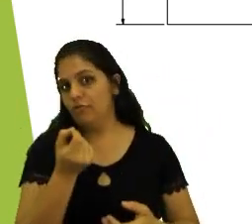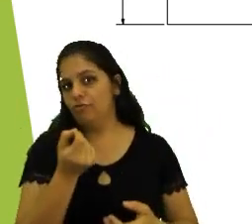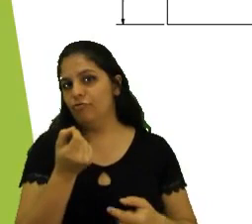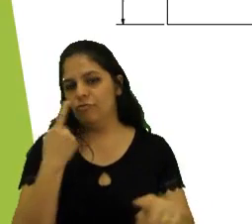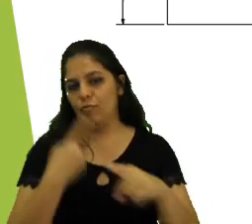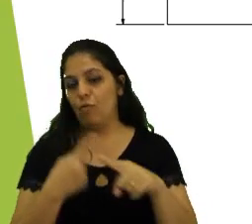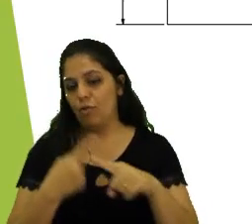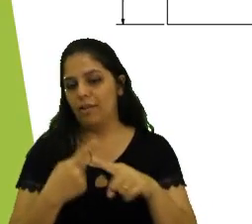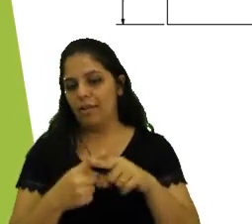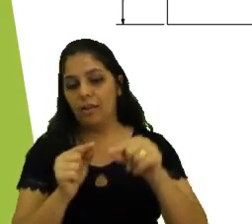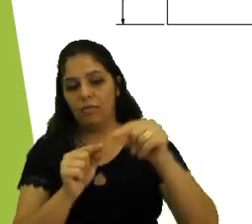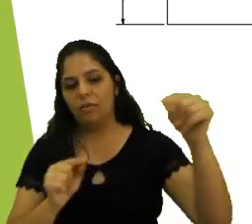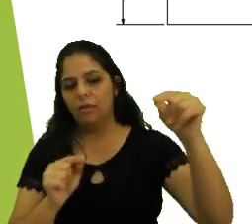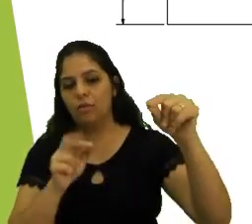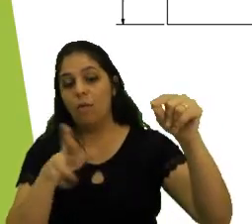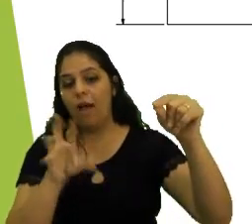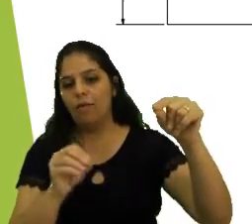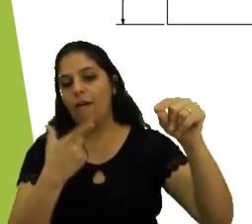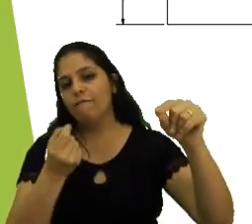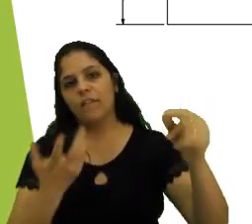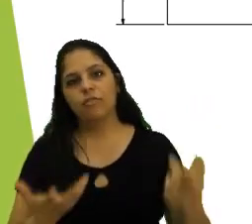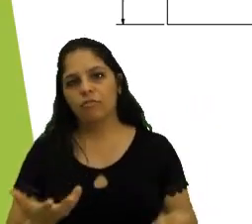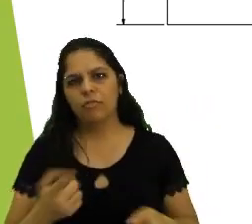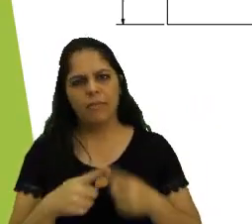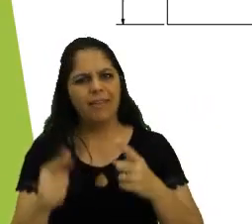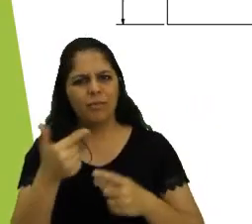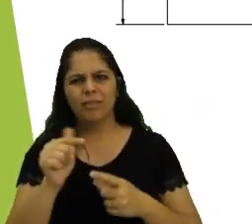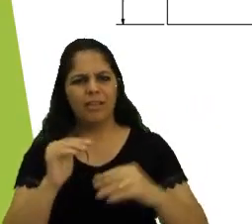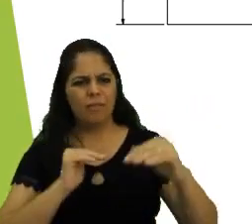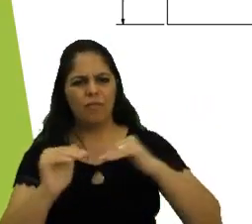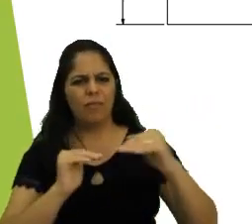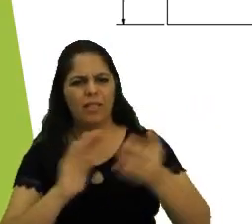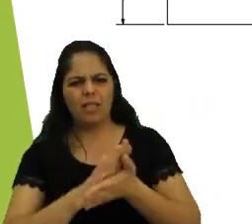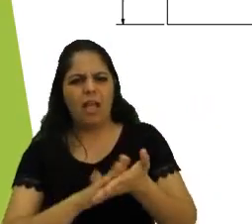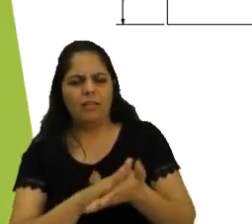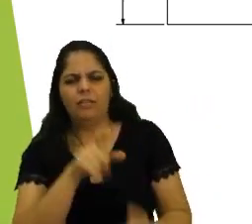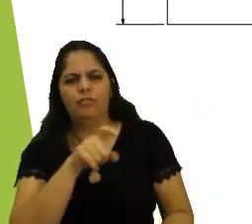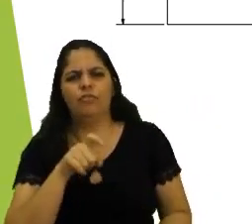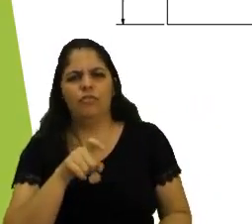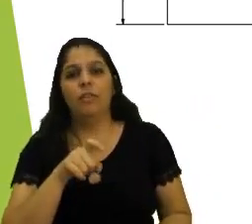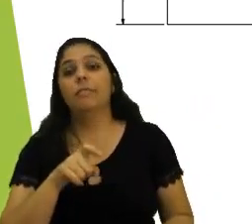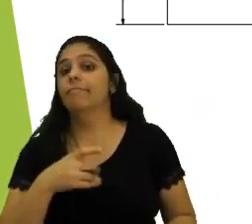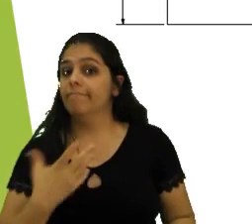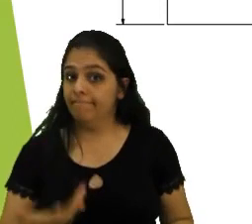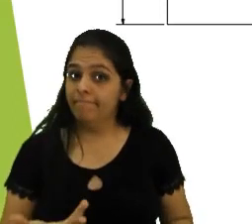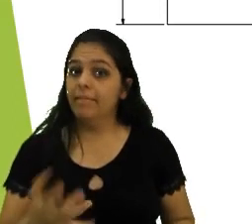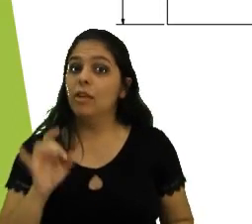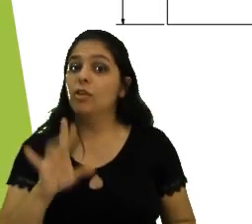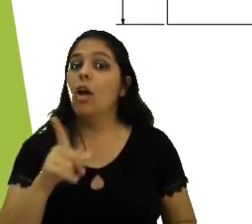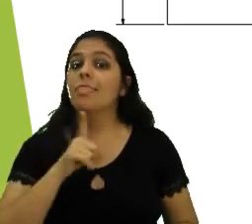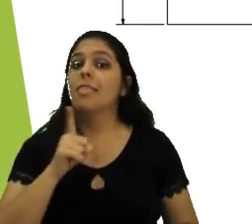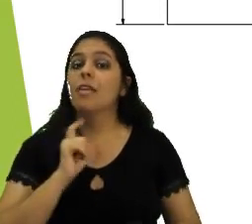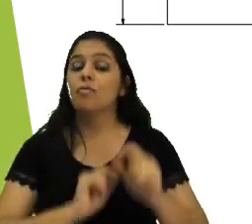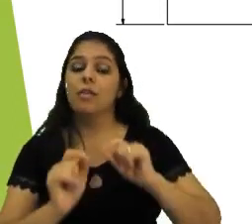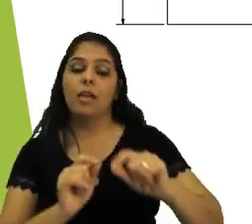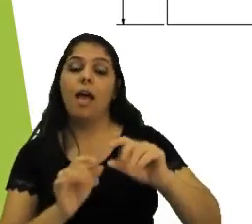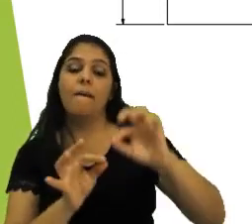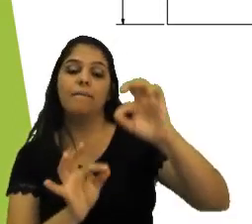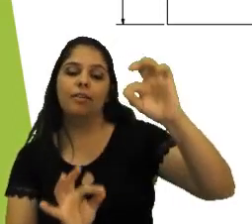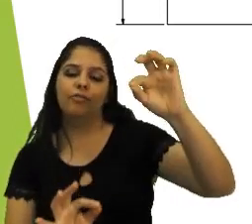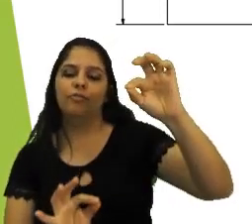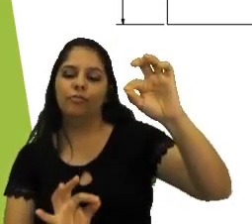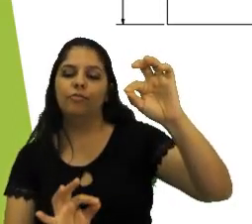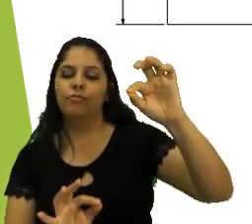raio é 20. E não tem nenhum deslocamento em x, tá? Então, eu só tenho como medir essa distância do